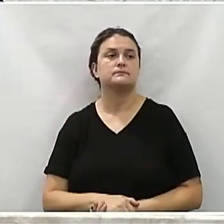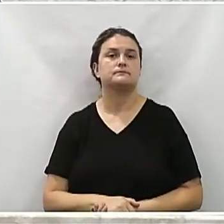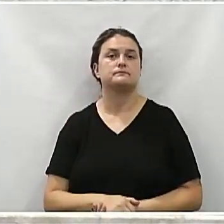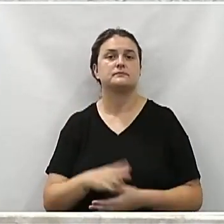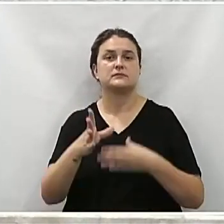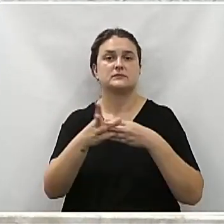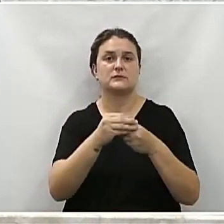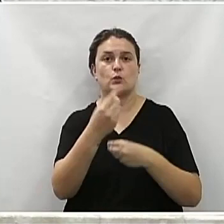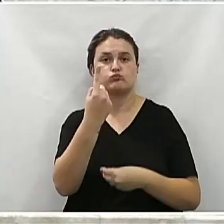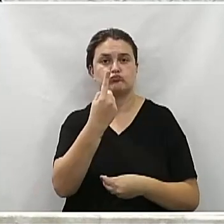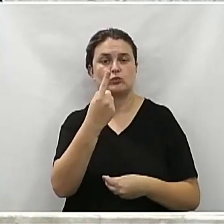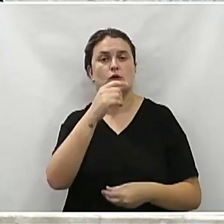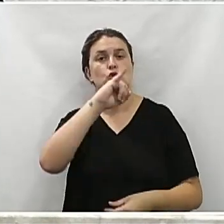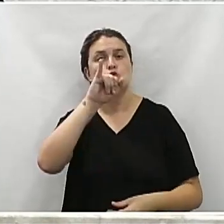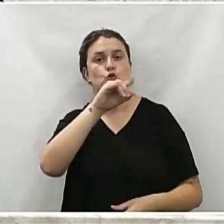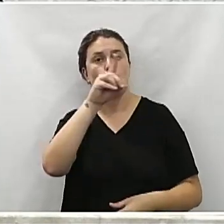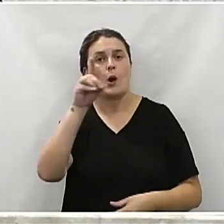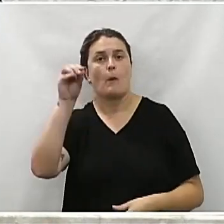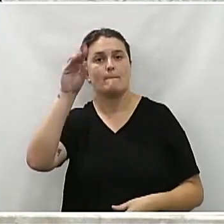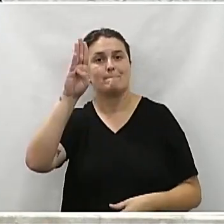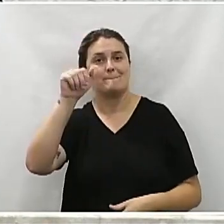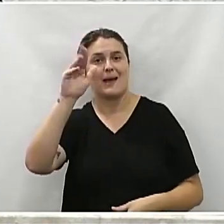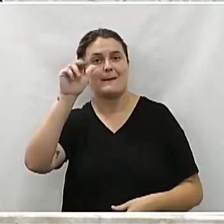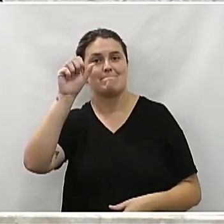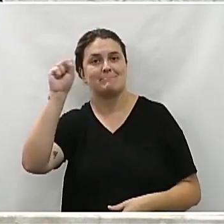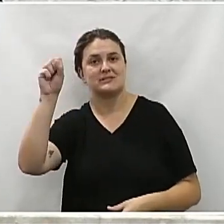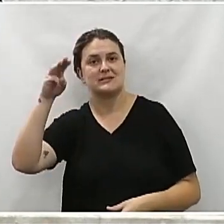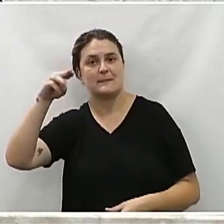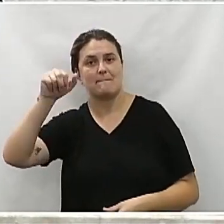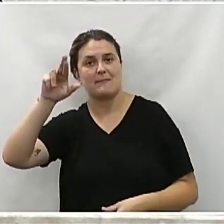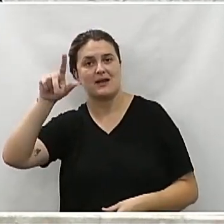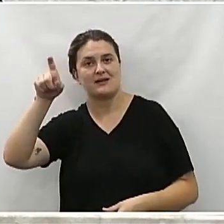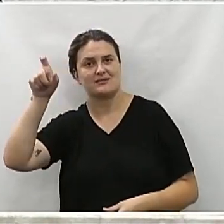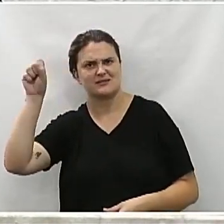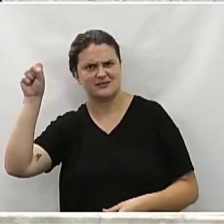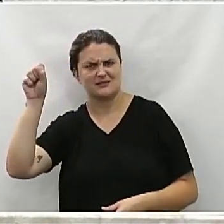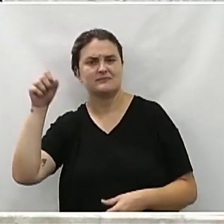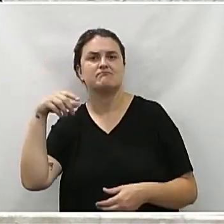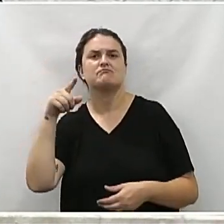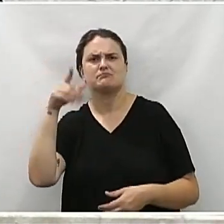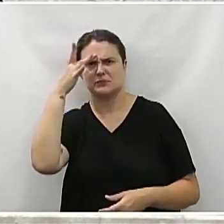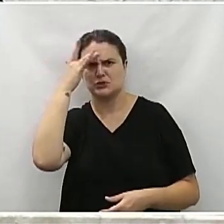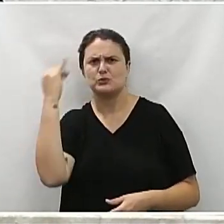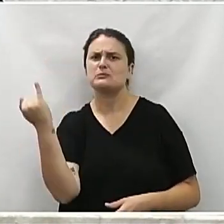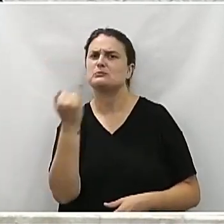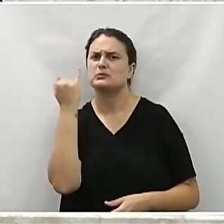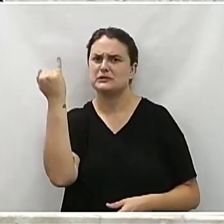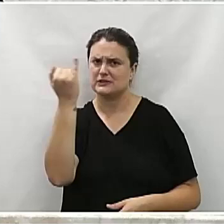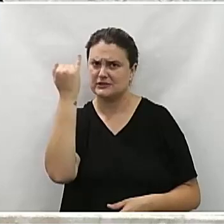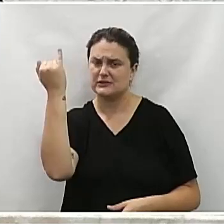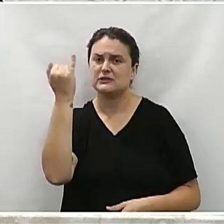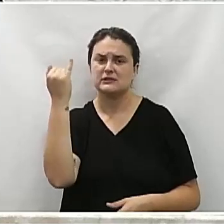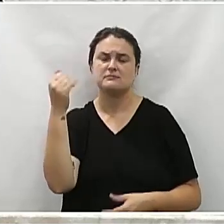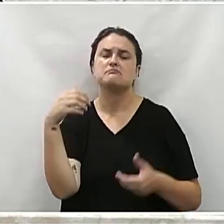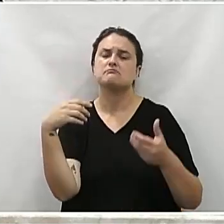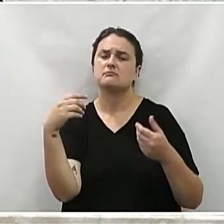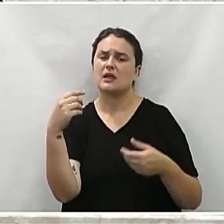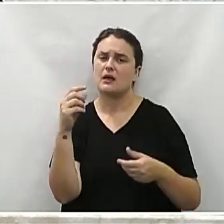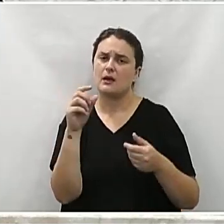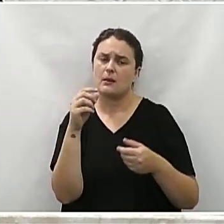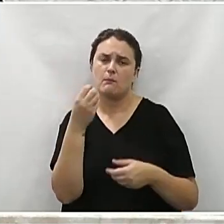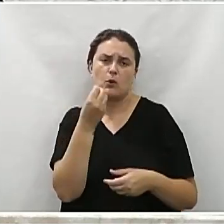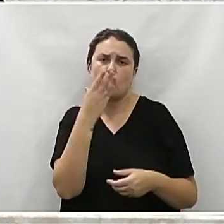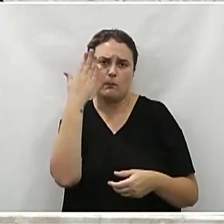Anexo 1. João Babs Marques, foi uma figura importante e conhecida na história do nosso município, e merece ser